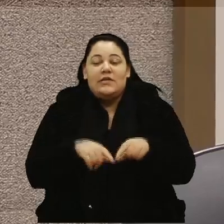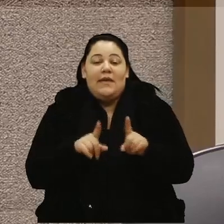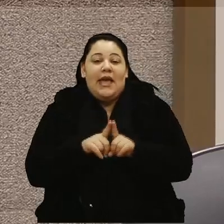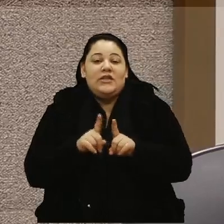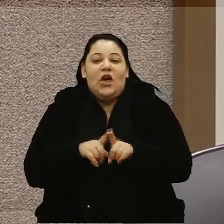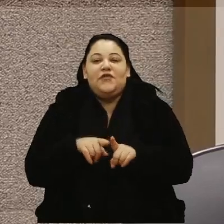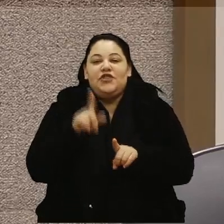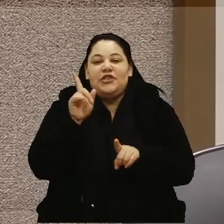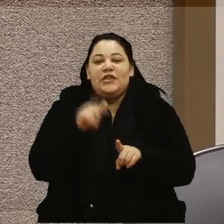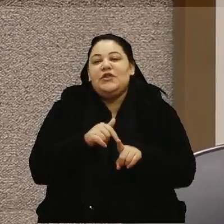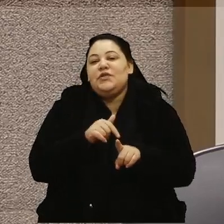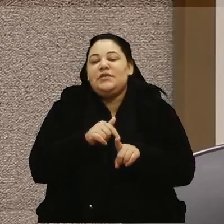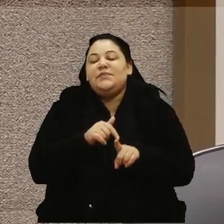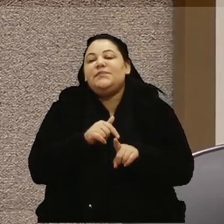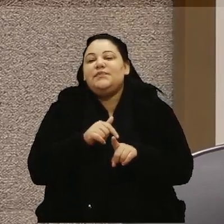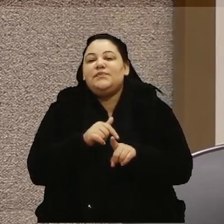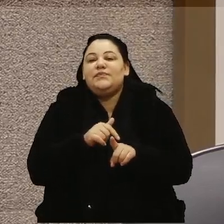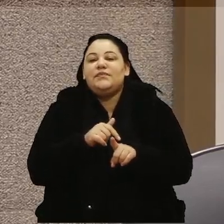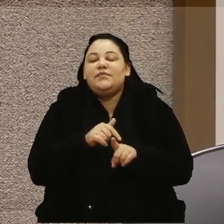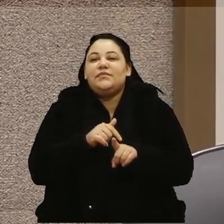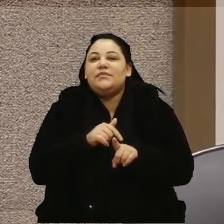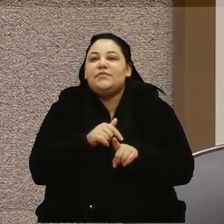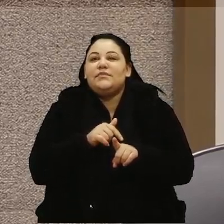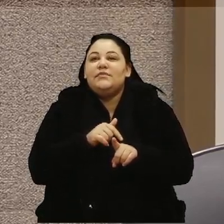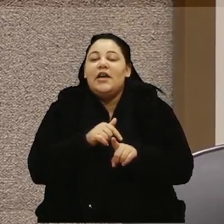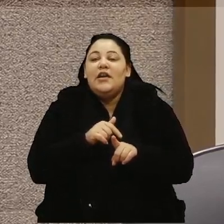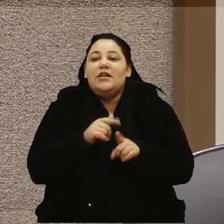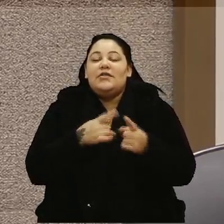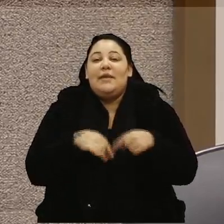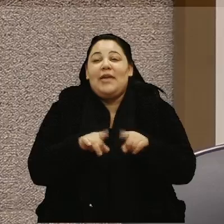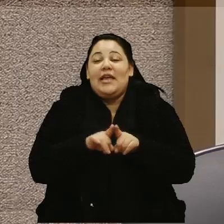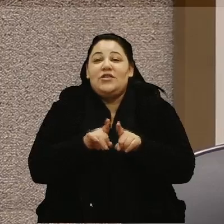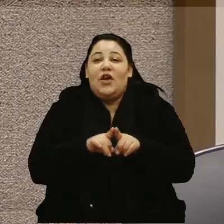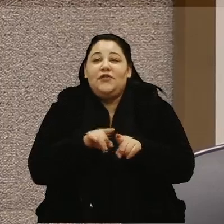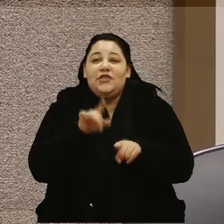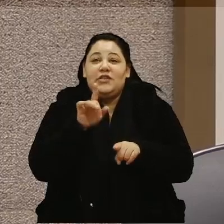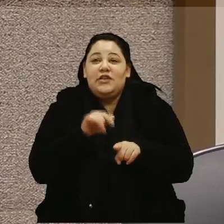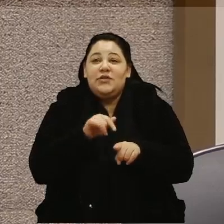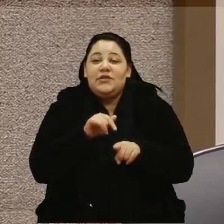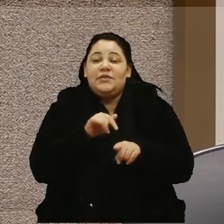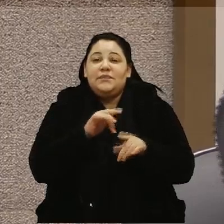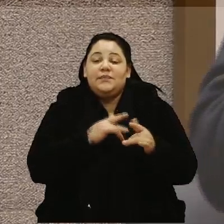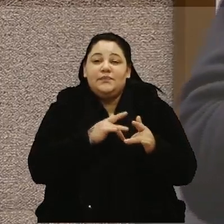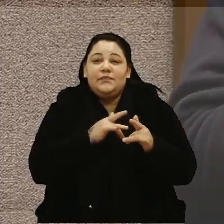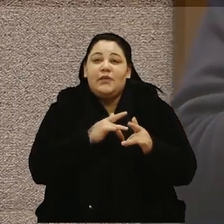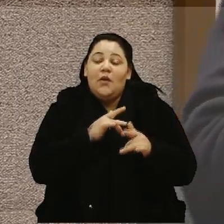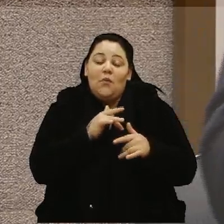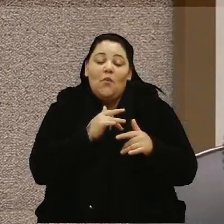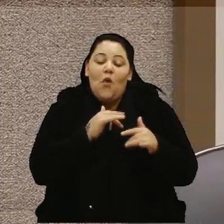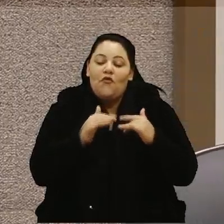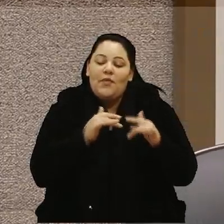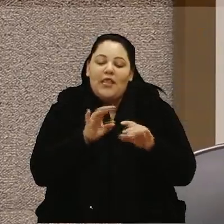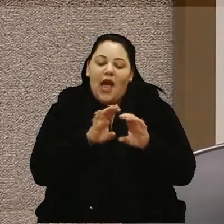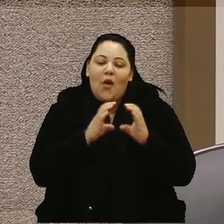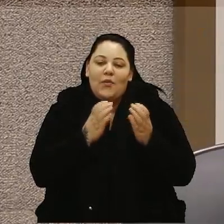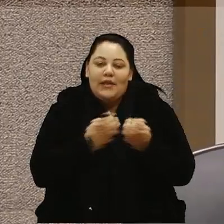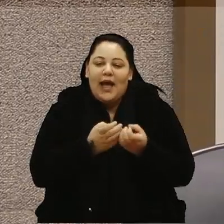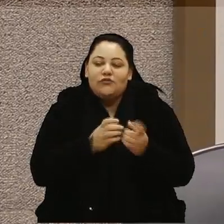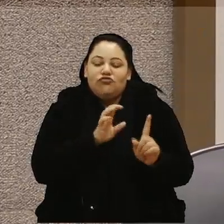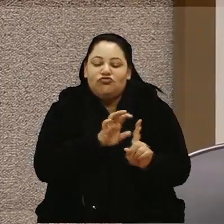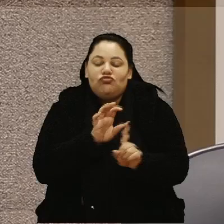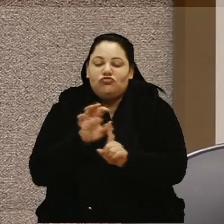Tem o partido dos comunitaristas é o movimento comunitário. Então, nesse sentido, meus cumprimentos à nova